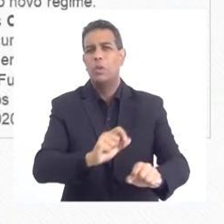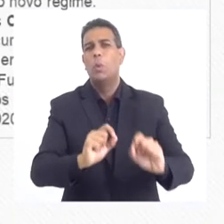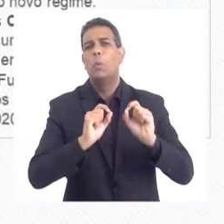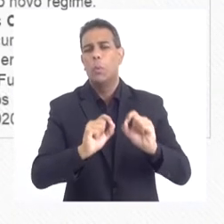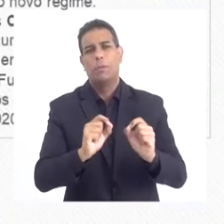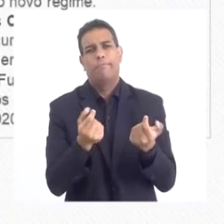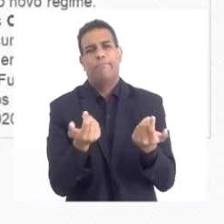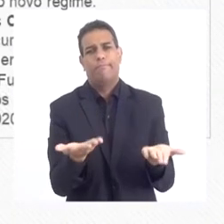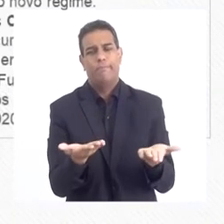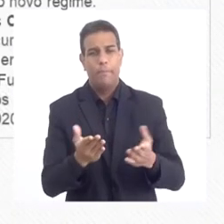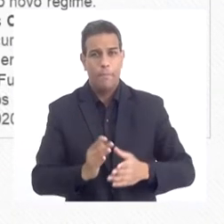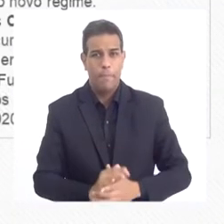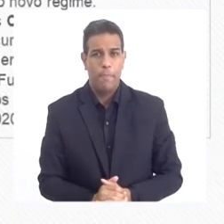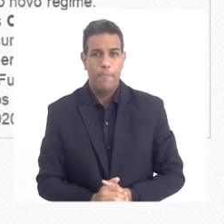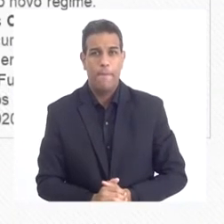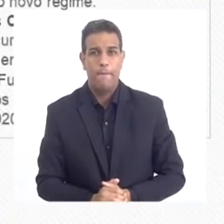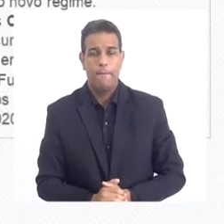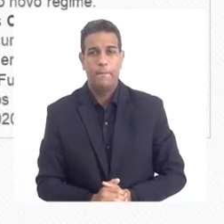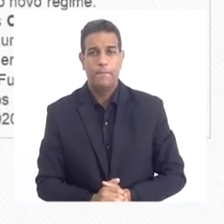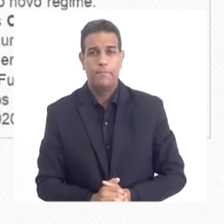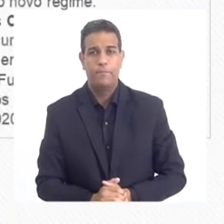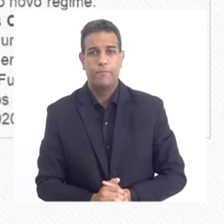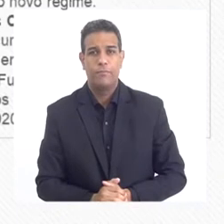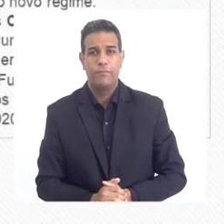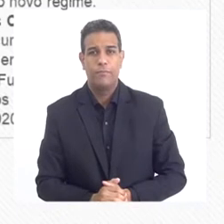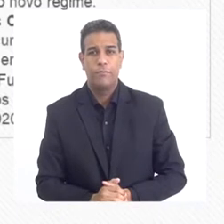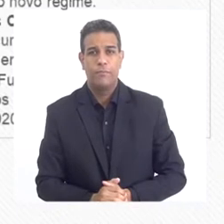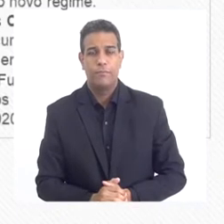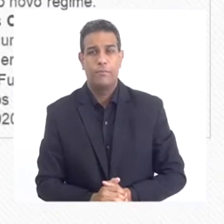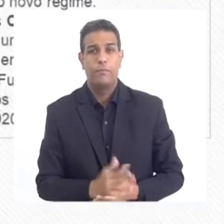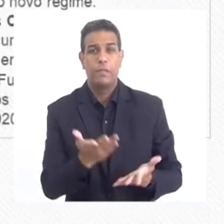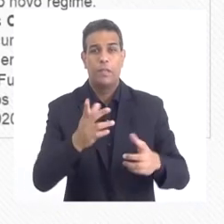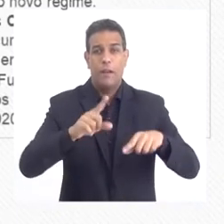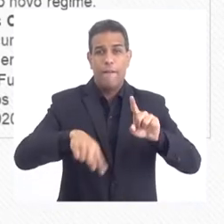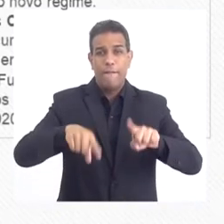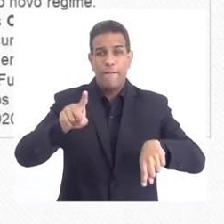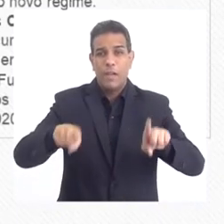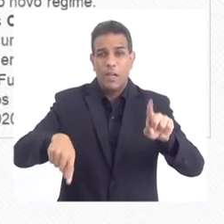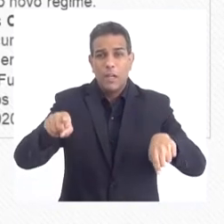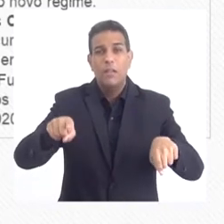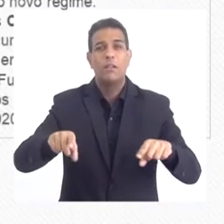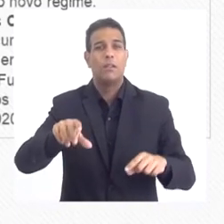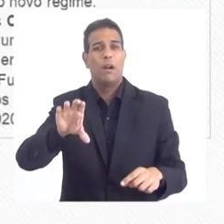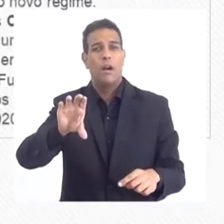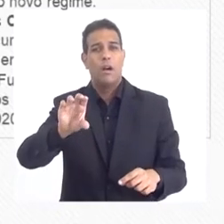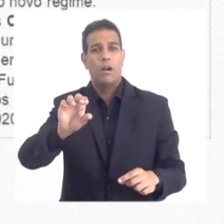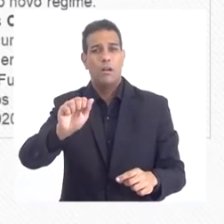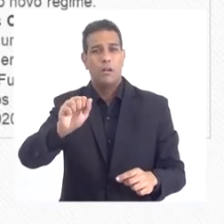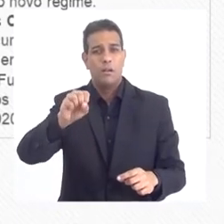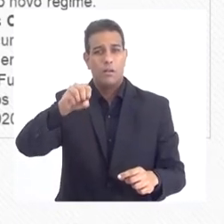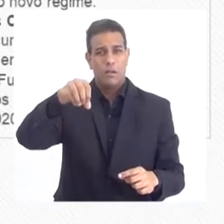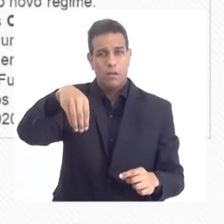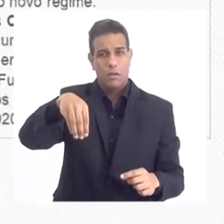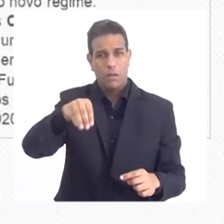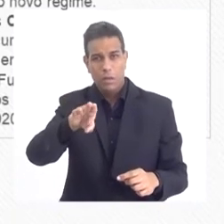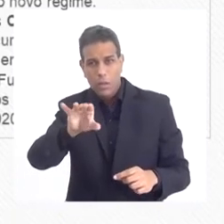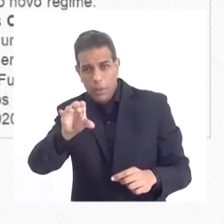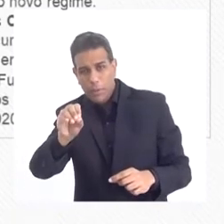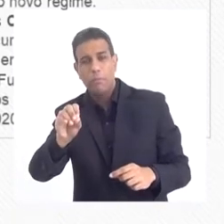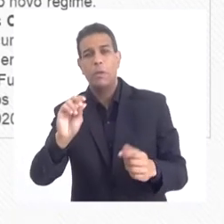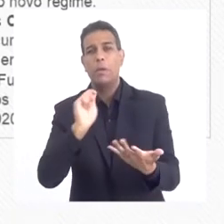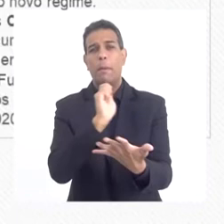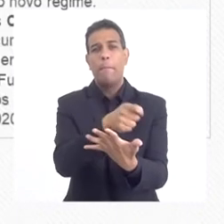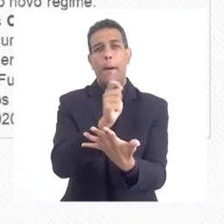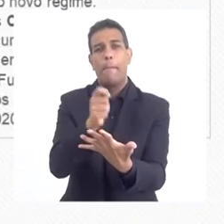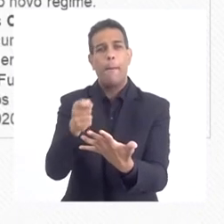quê? Porque com a variação do câmbio, enfim, a gente acabou tendo que pagar